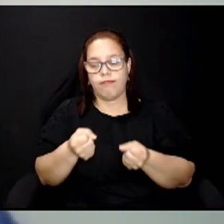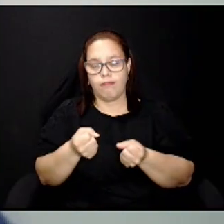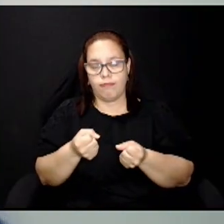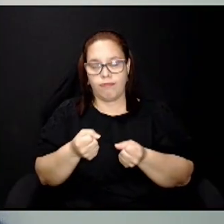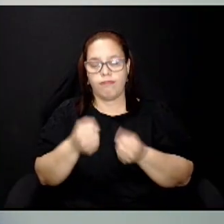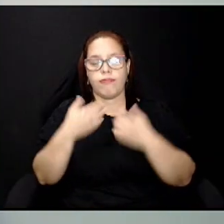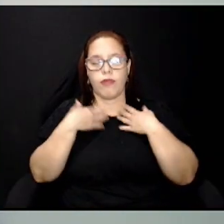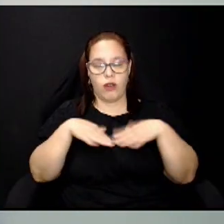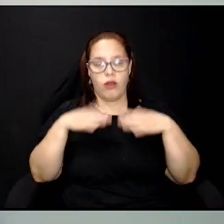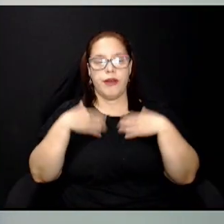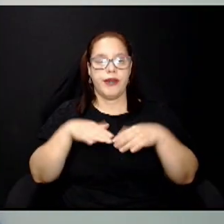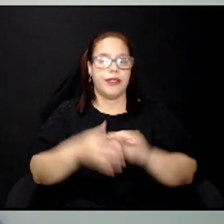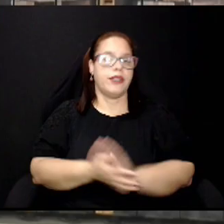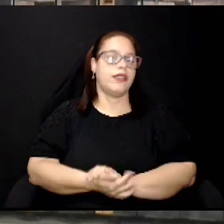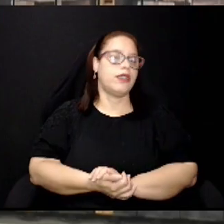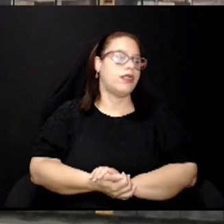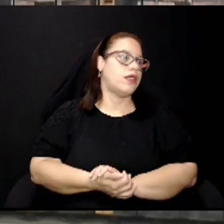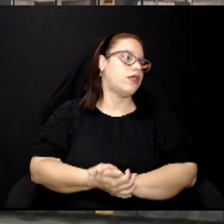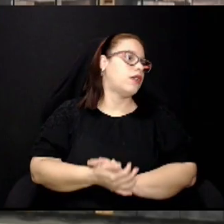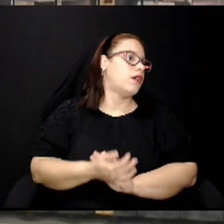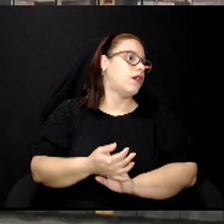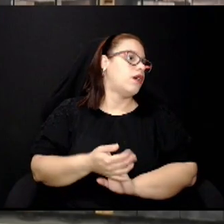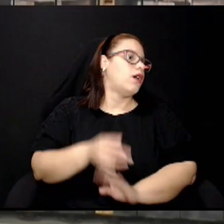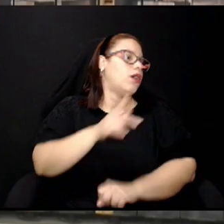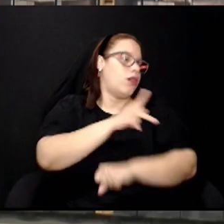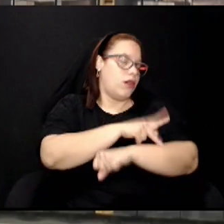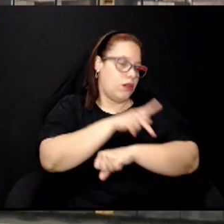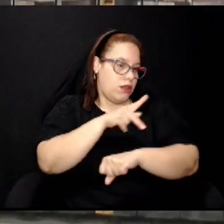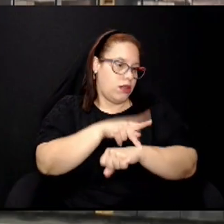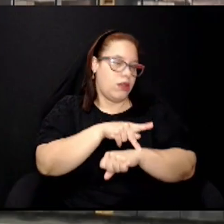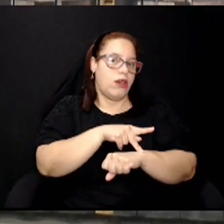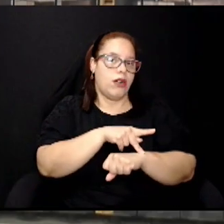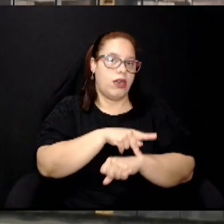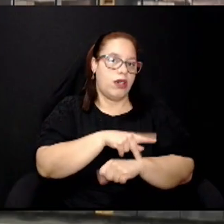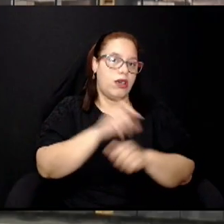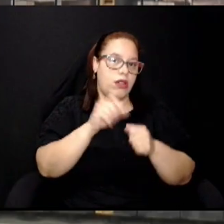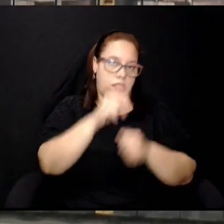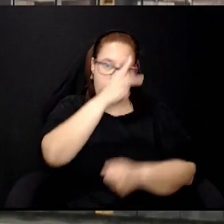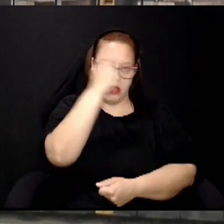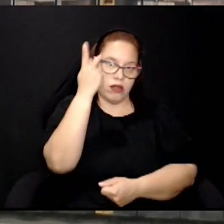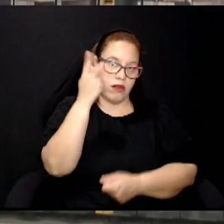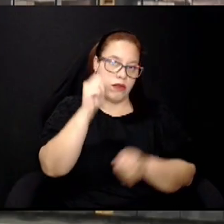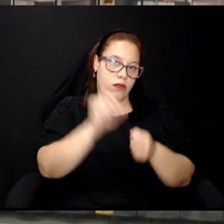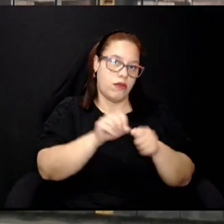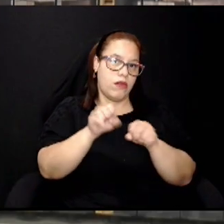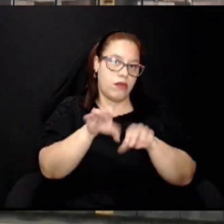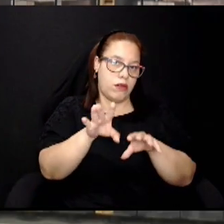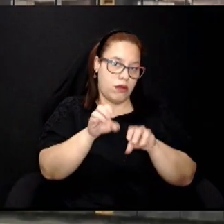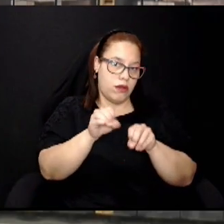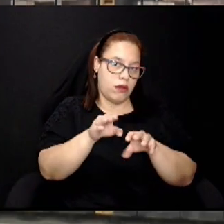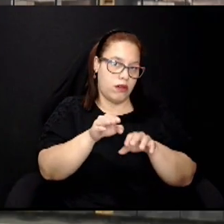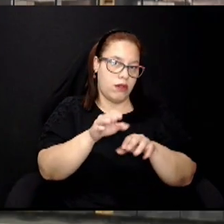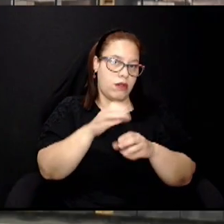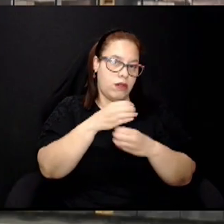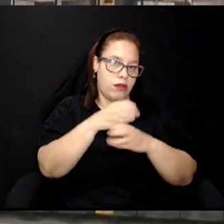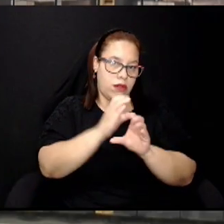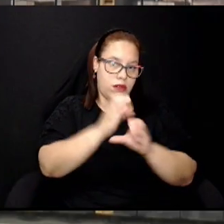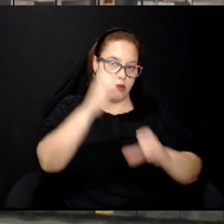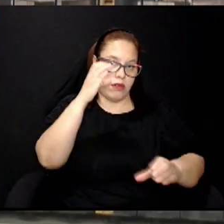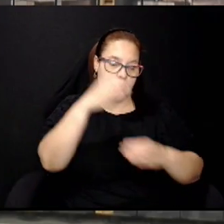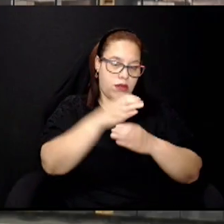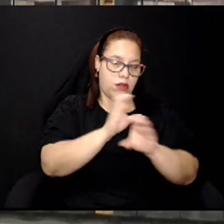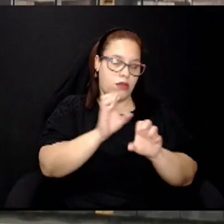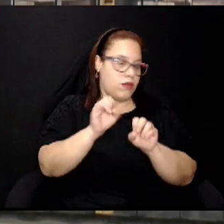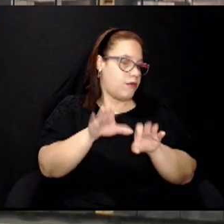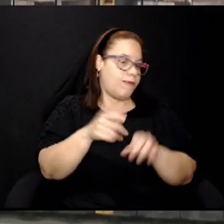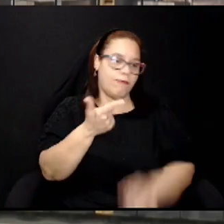né? É super pedagógico e feito por pessoas da área da educação, num laboratório de educação, não tem como